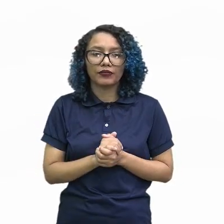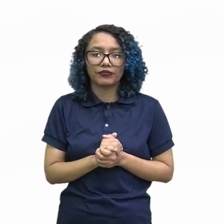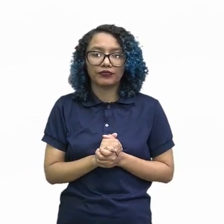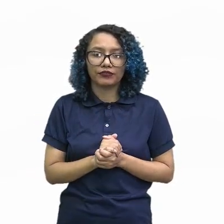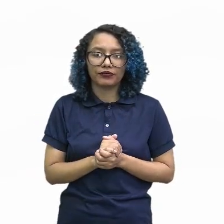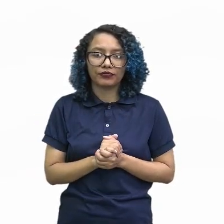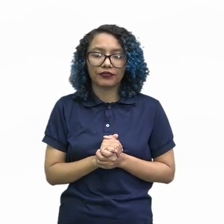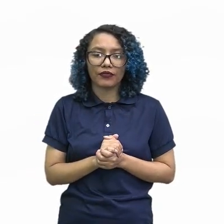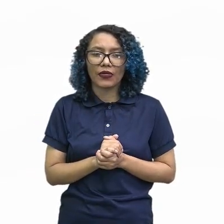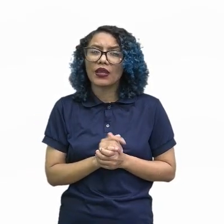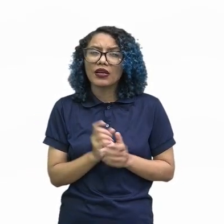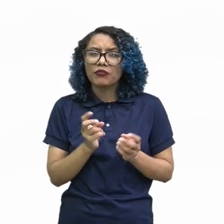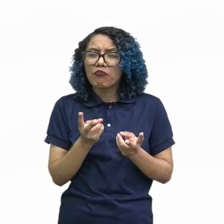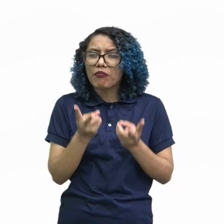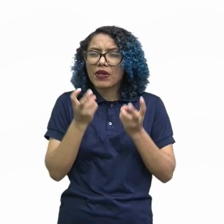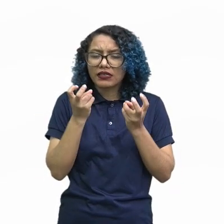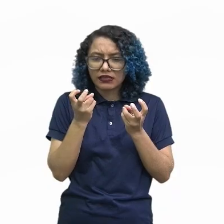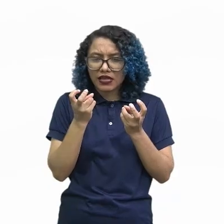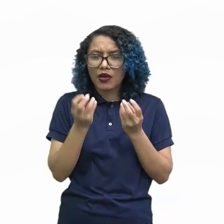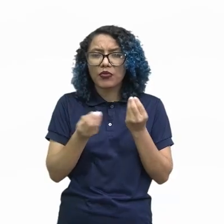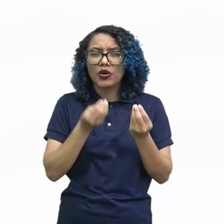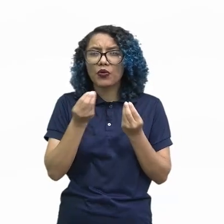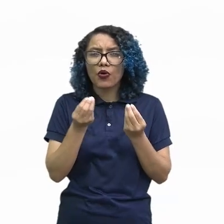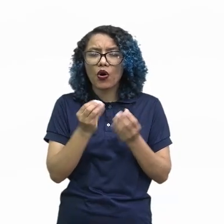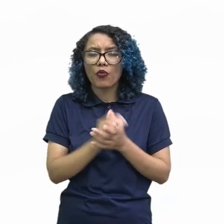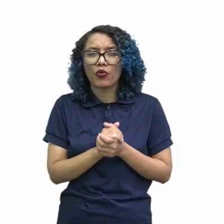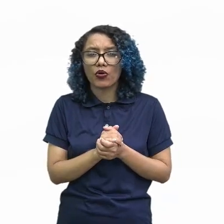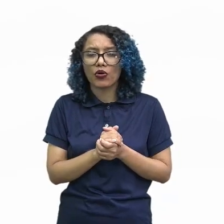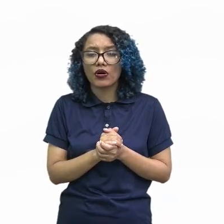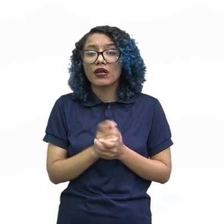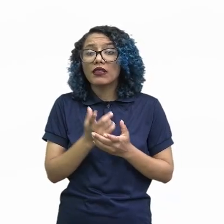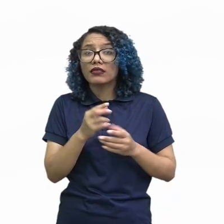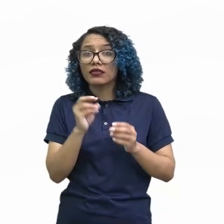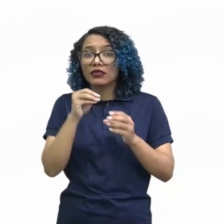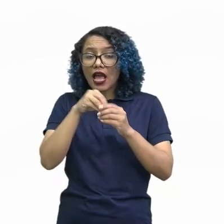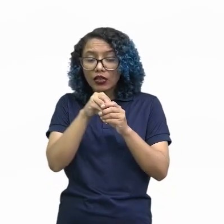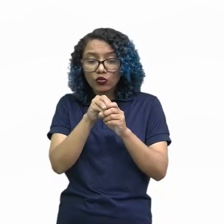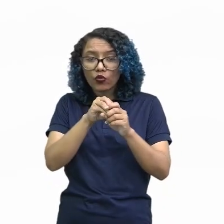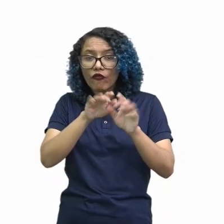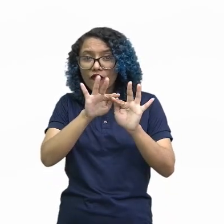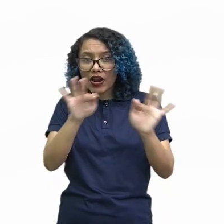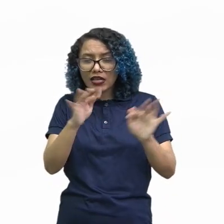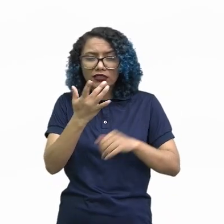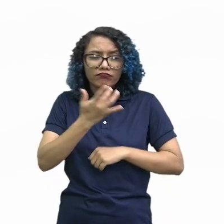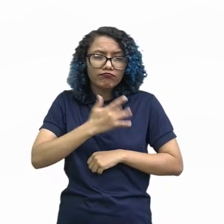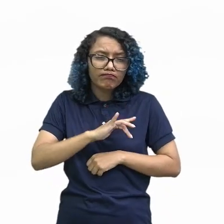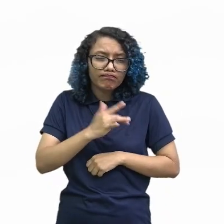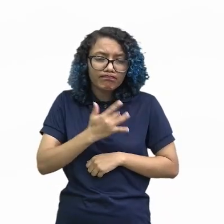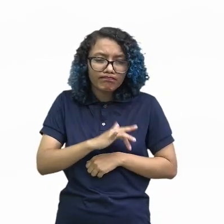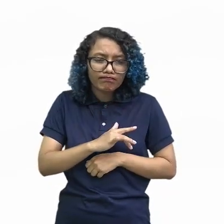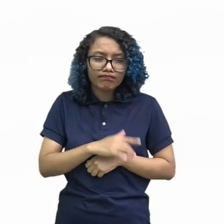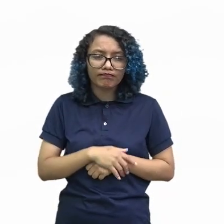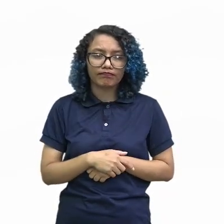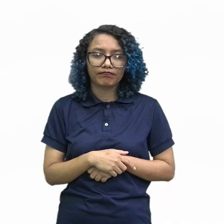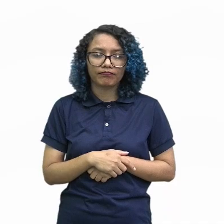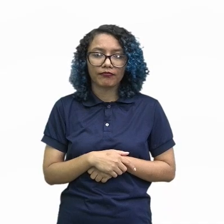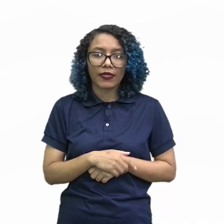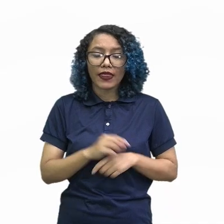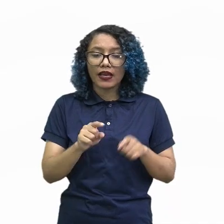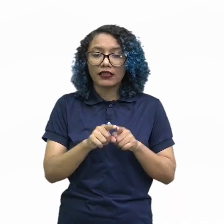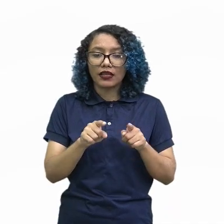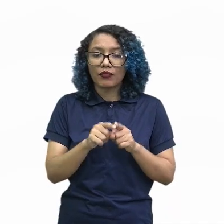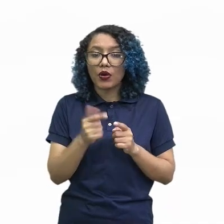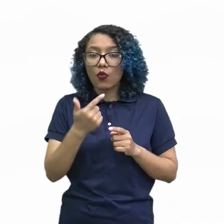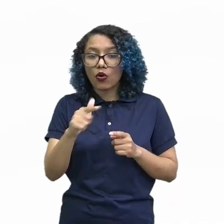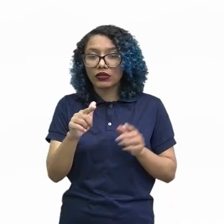no caso, essa reflexão de pensamento é justamente a expressão "que pena". Juntamente com os dois últimos